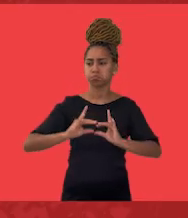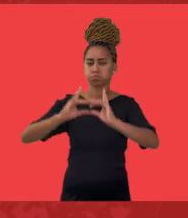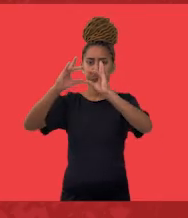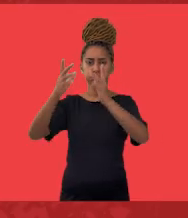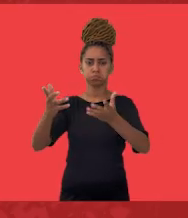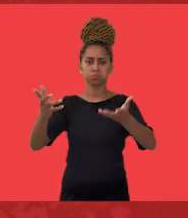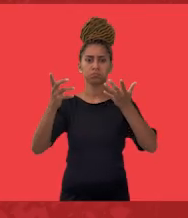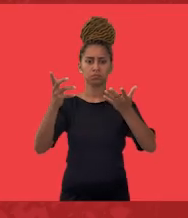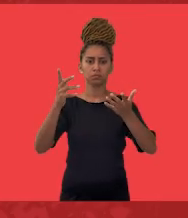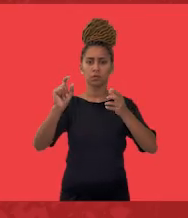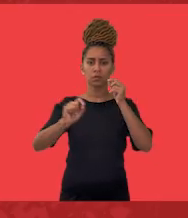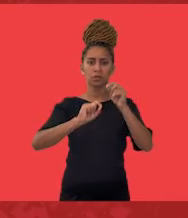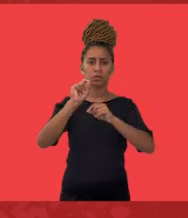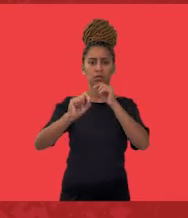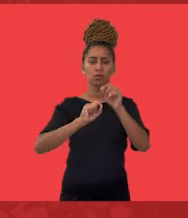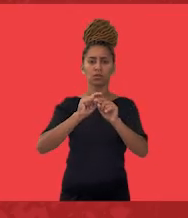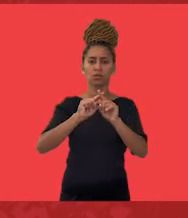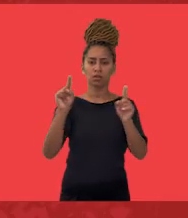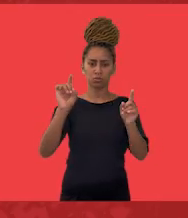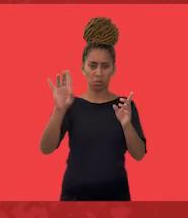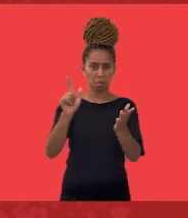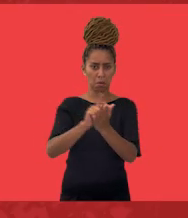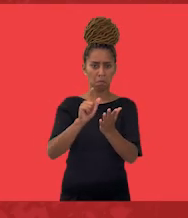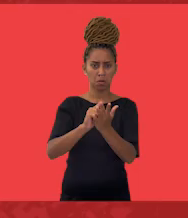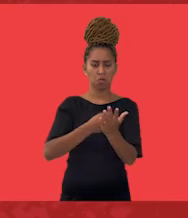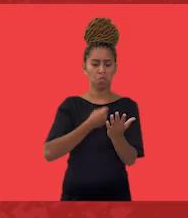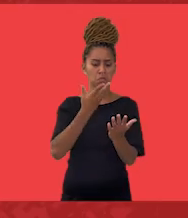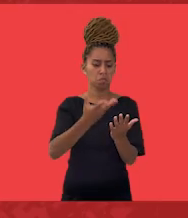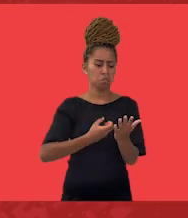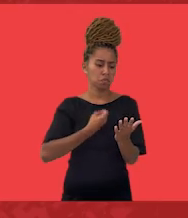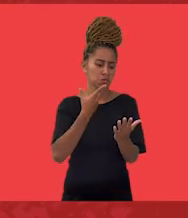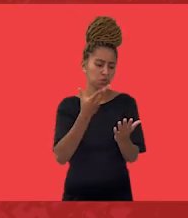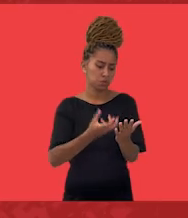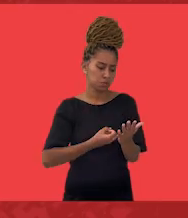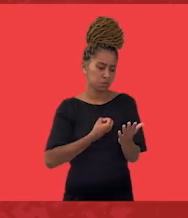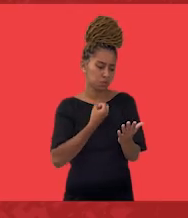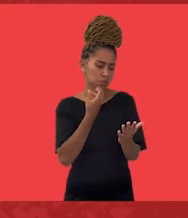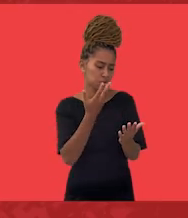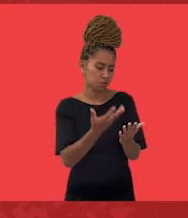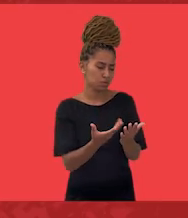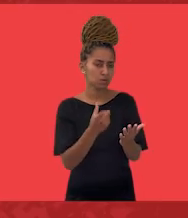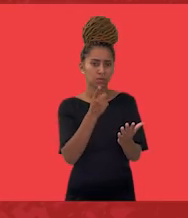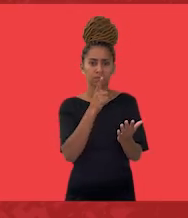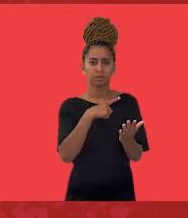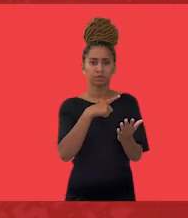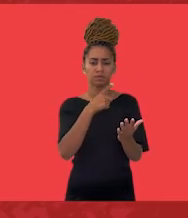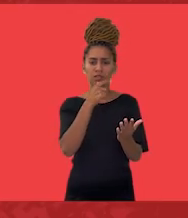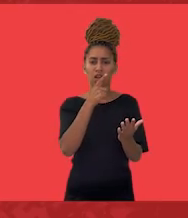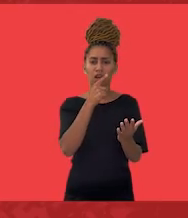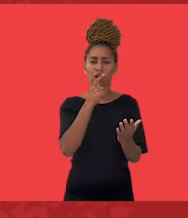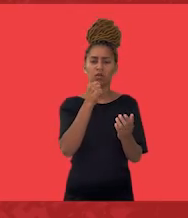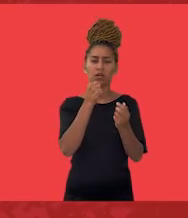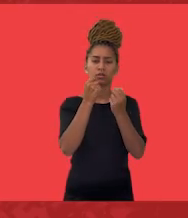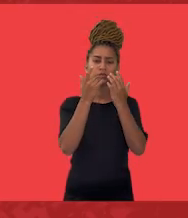Nessa noite alguém morrerá. Façam suas apostas. Eclipsada a lua, seguirá